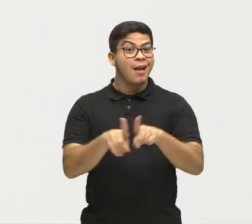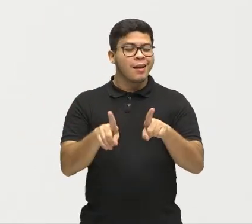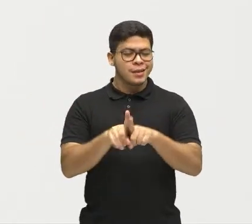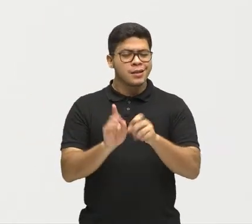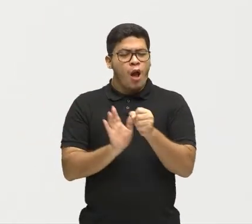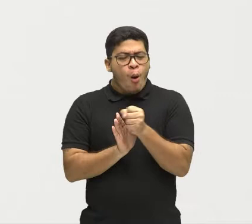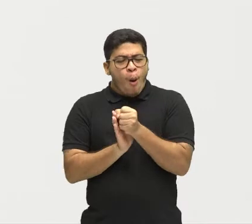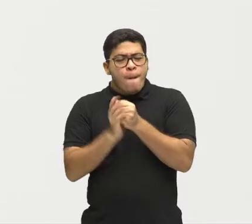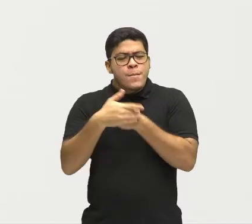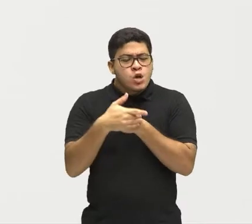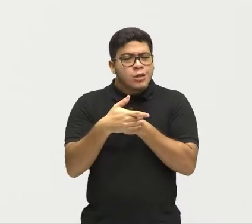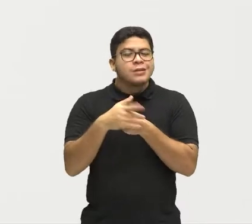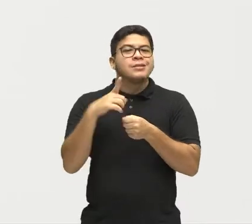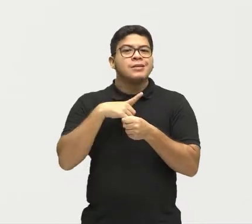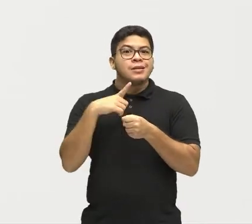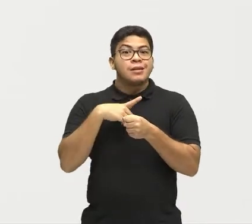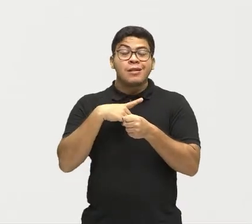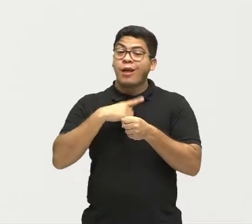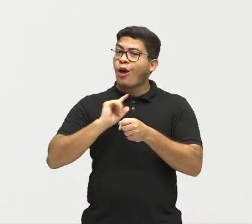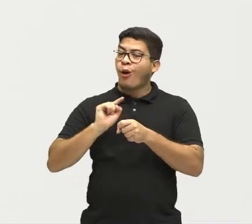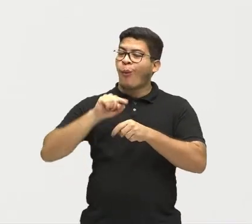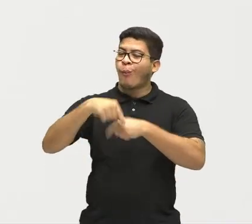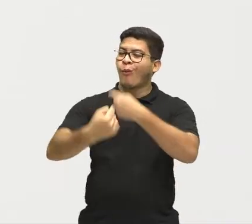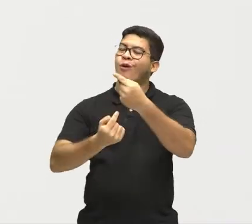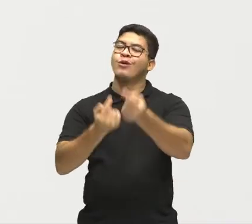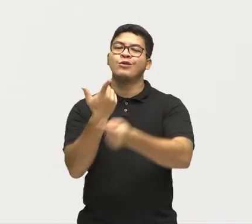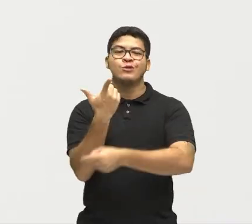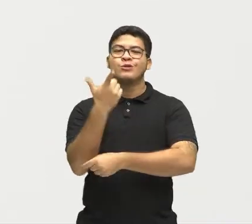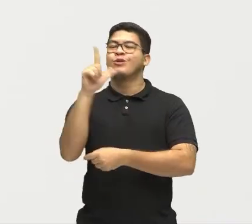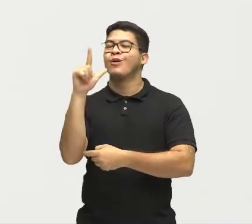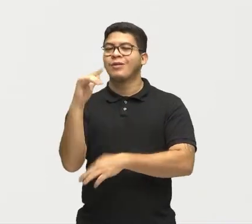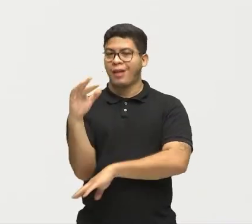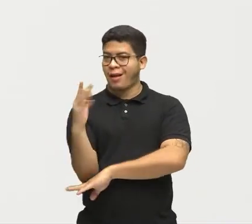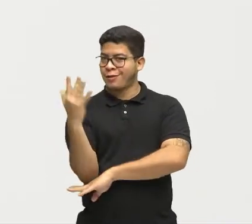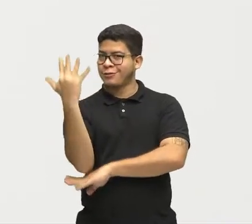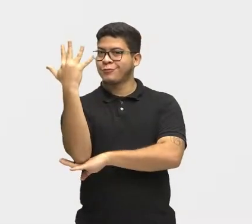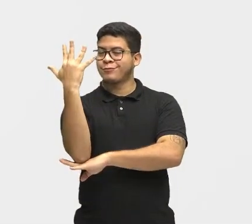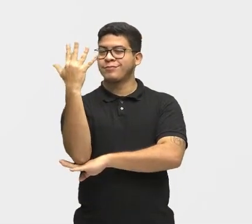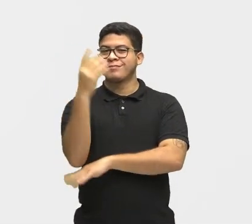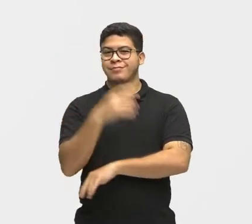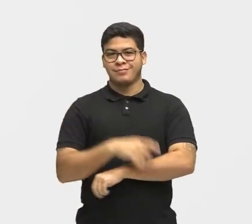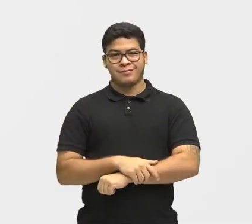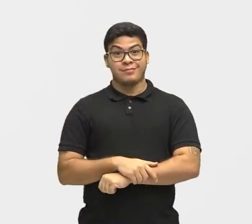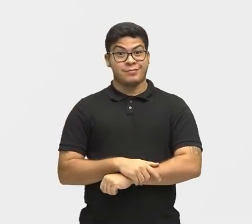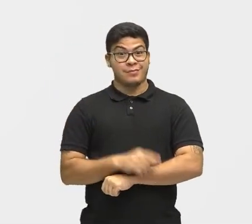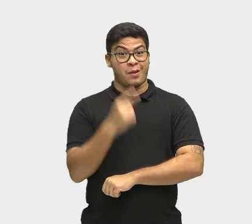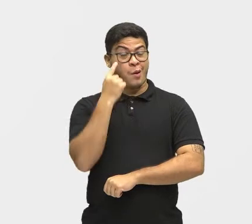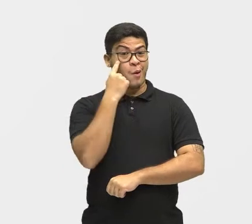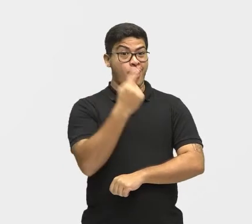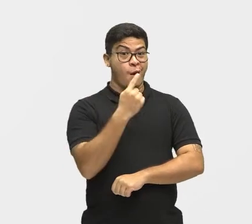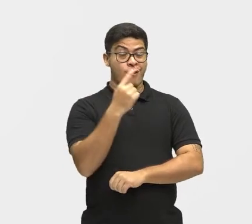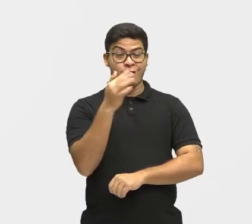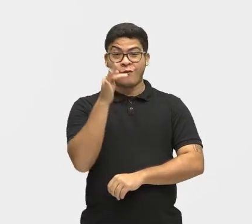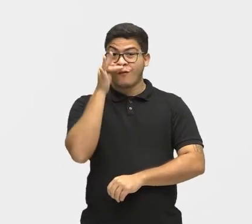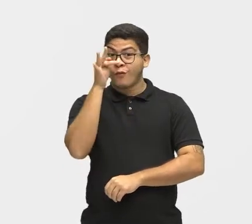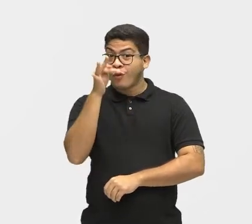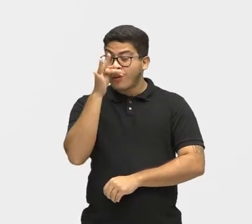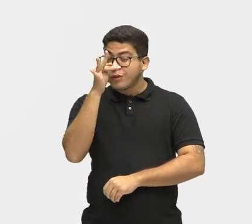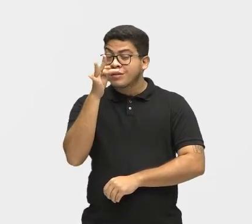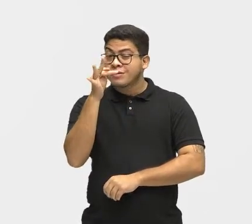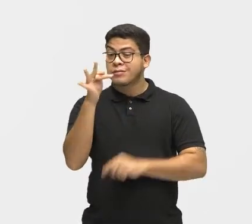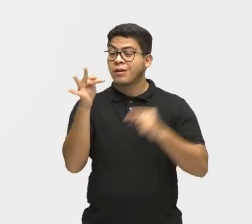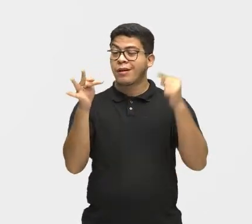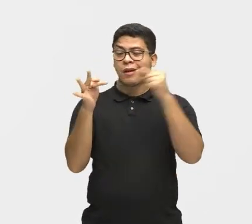responsáveis pelo quê? Pela germinação de novas plantas. Vamos continuar. Vamos falar das flores. As flores, elas